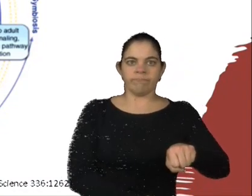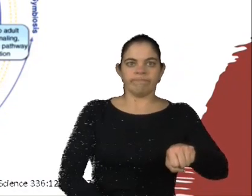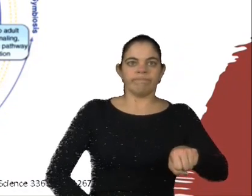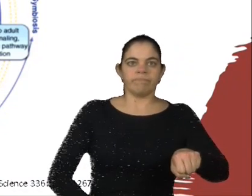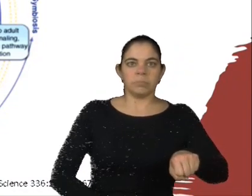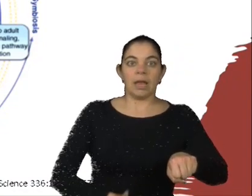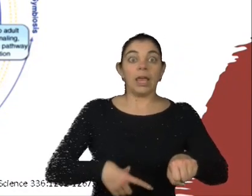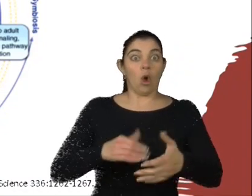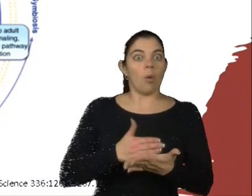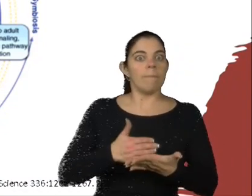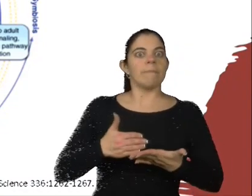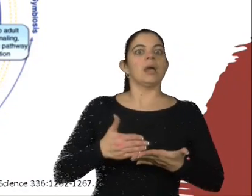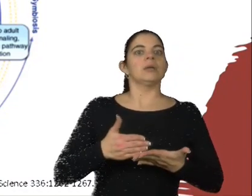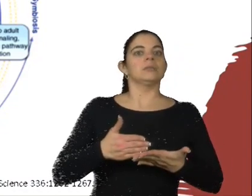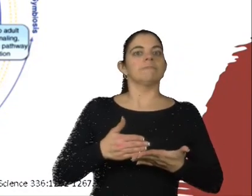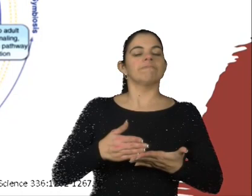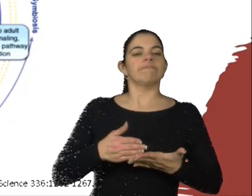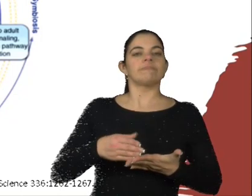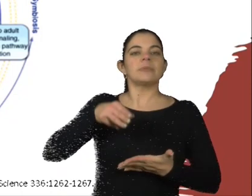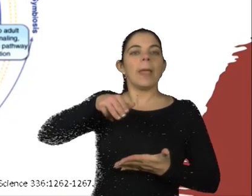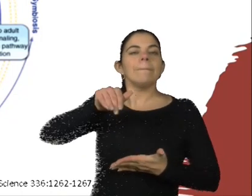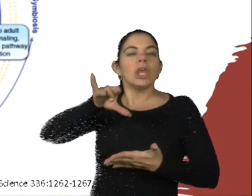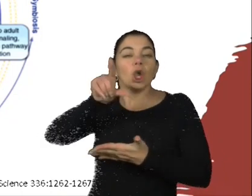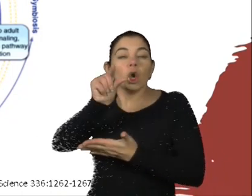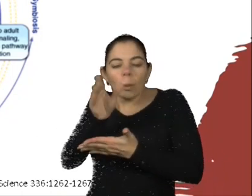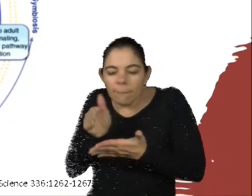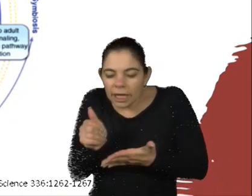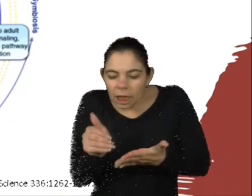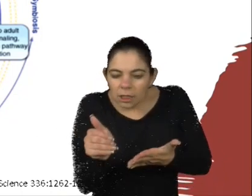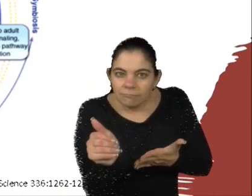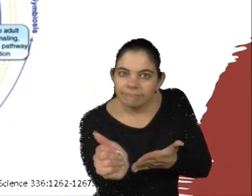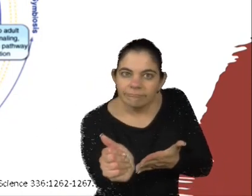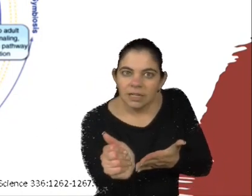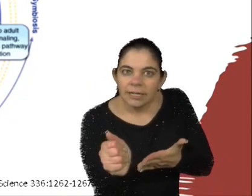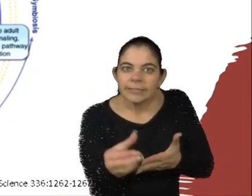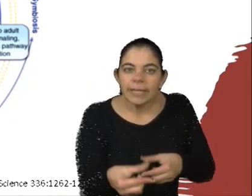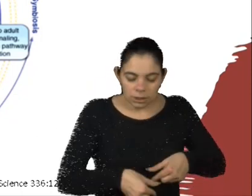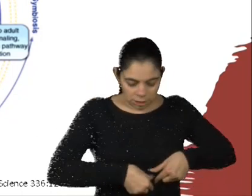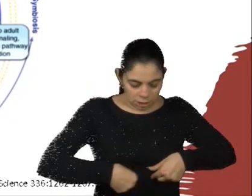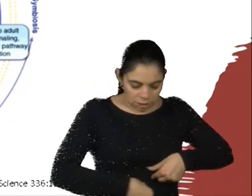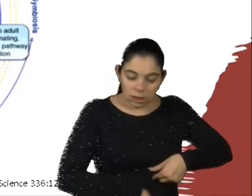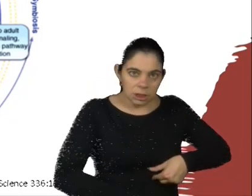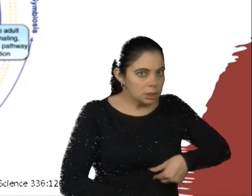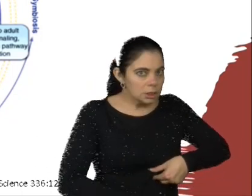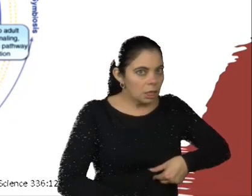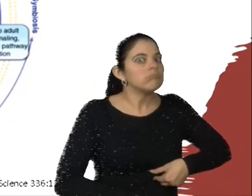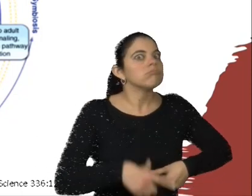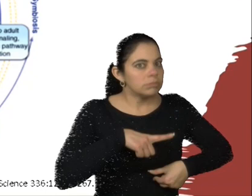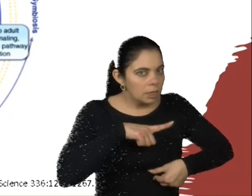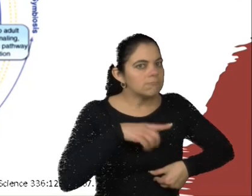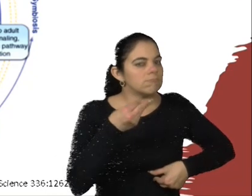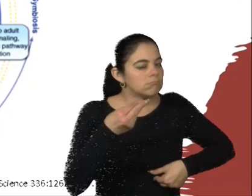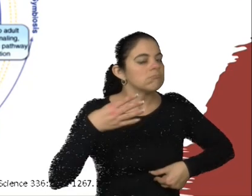do status da minha microbiota intestinal, das bactérias que vivem no meu intestino. A gente tem bactérias que vivem